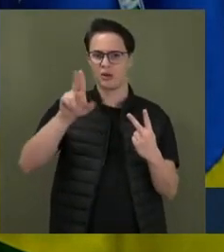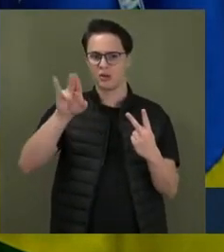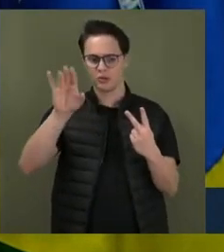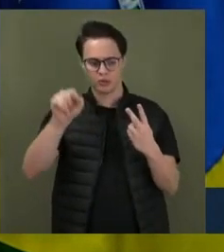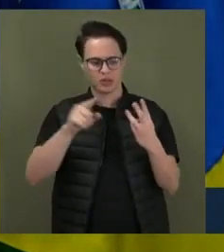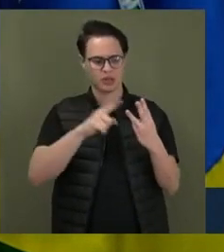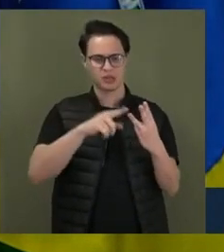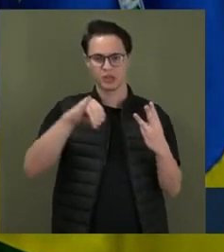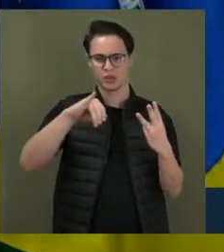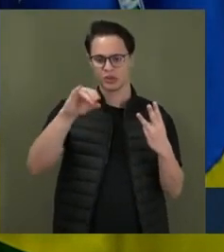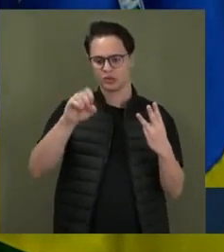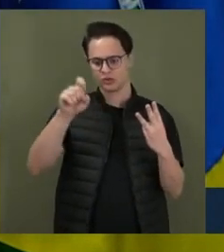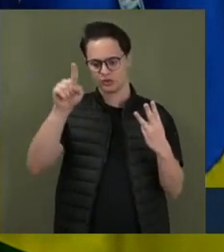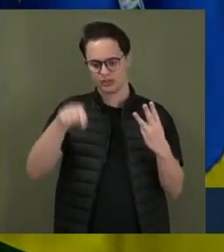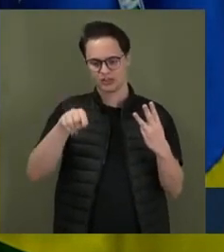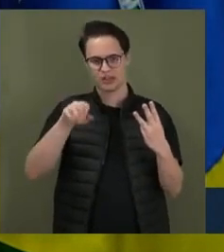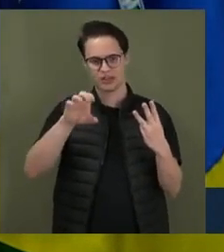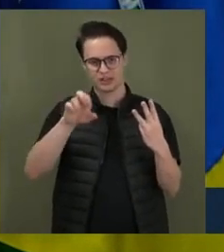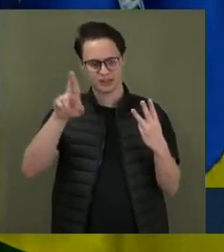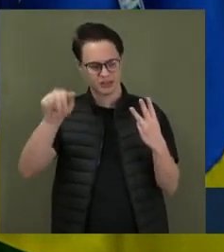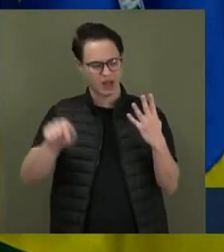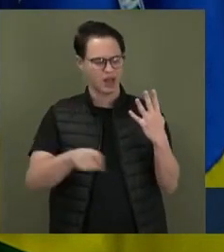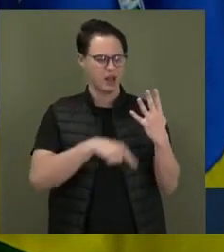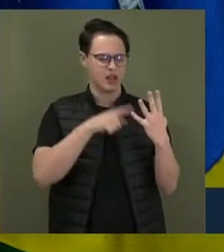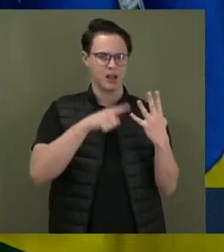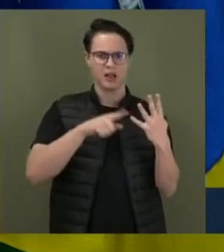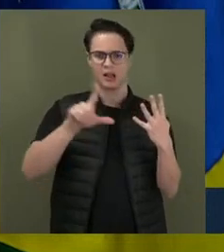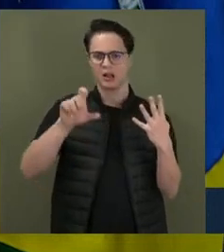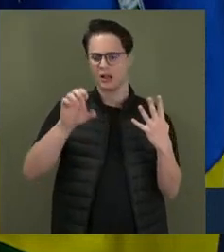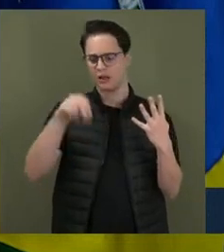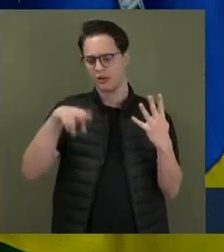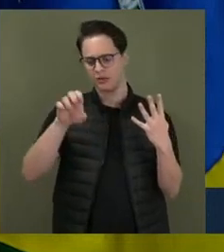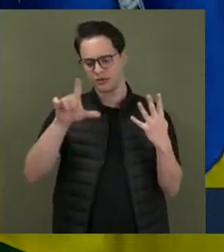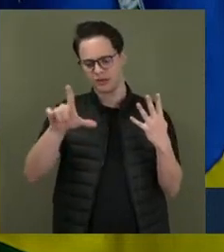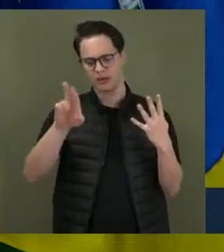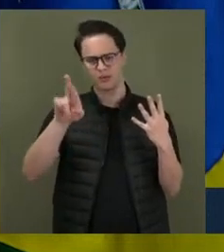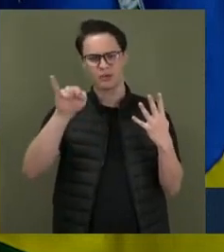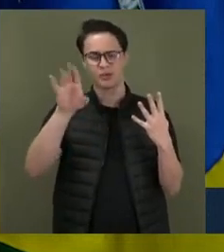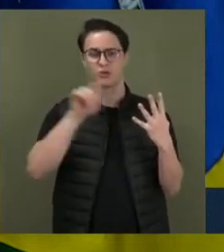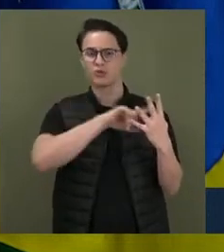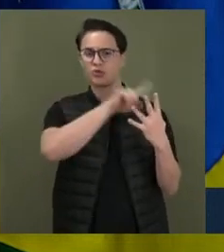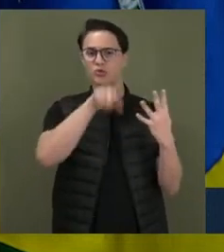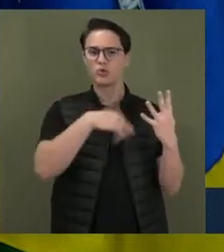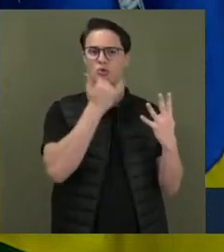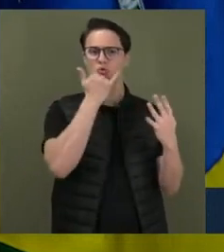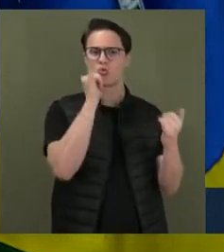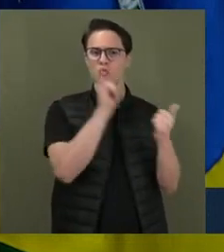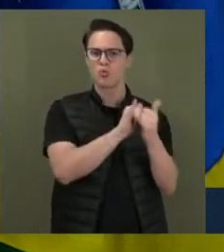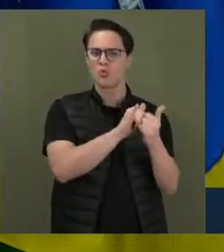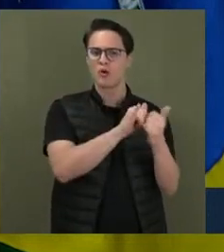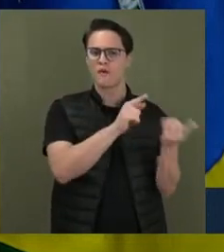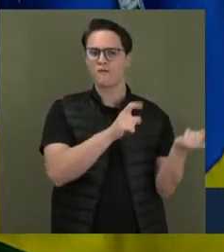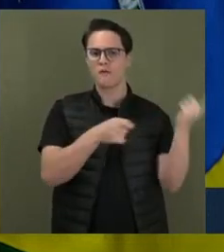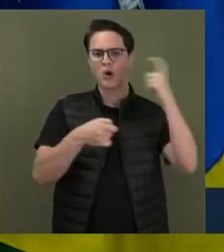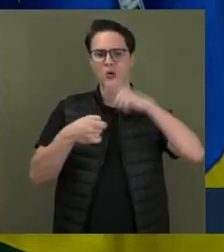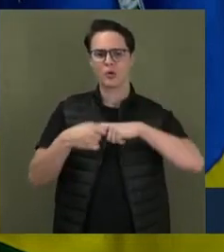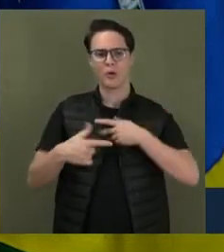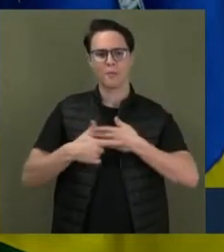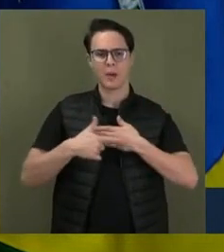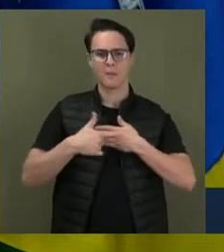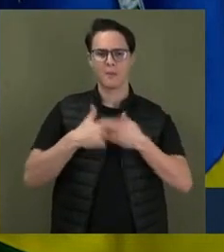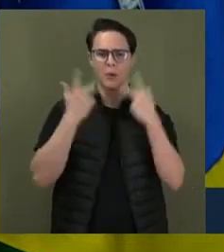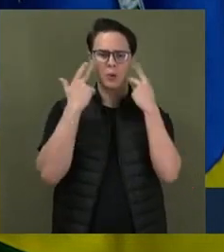Fernando Henrique Cardoso, César Maia, Miguel Arraes, Leonel Brizola e tantos outros foram anistiados e voltaram às suas atividades